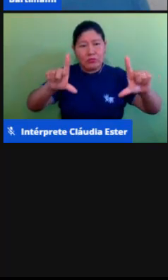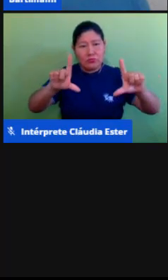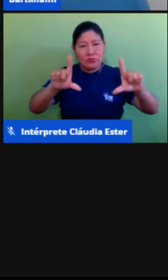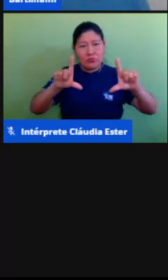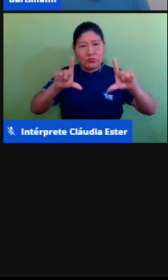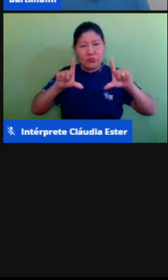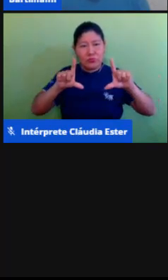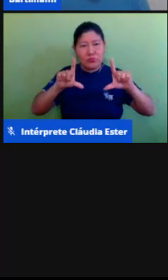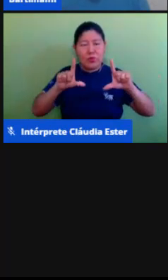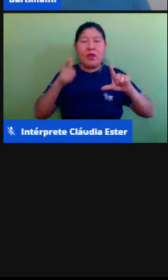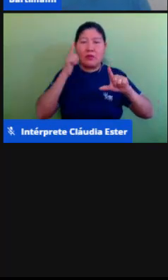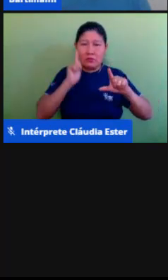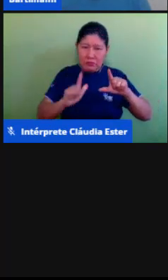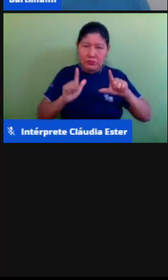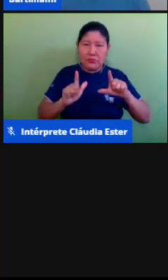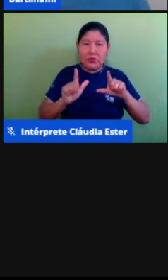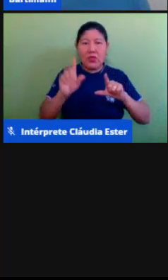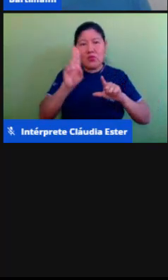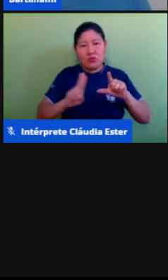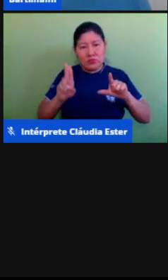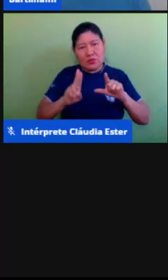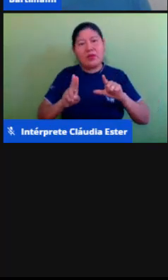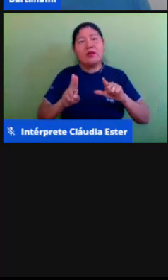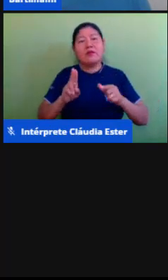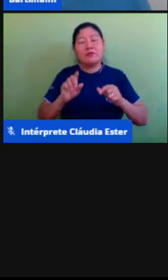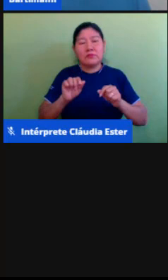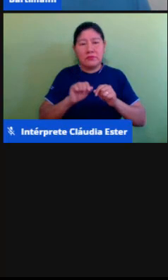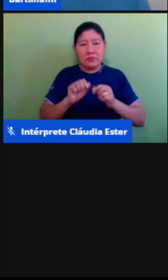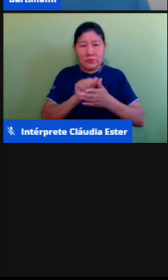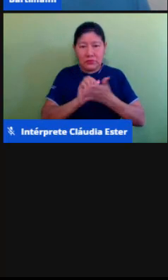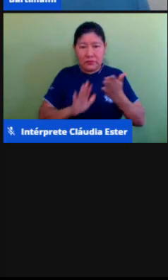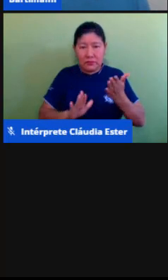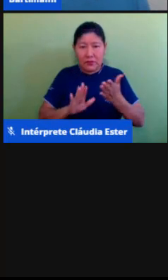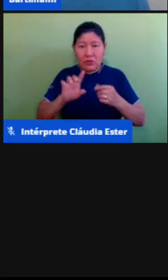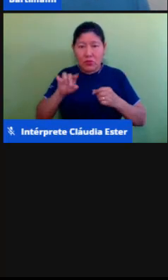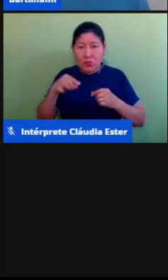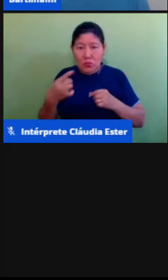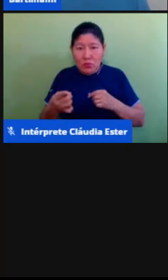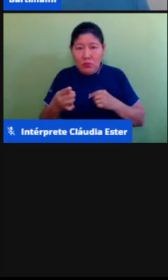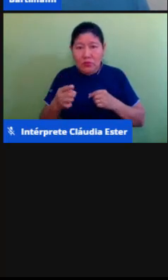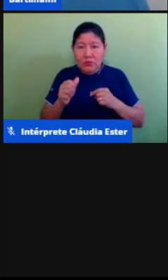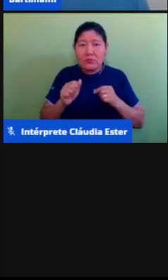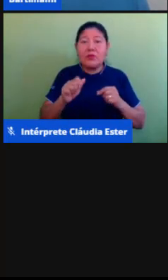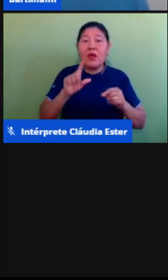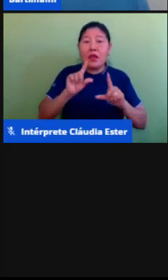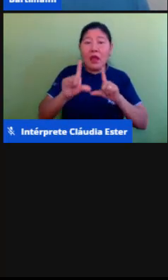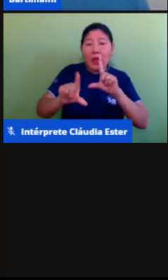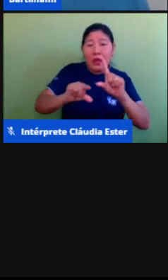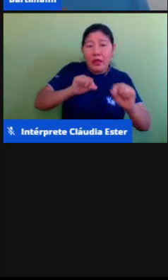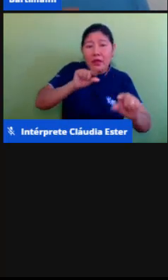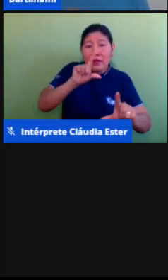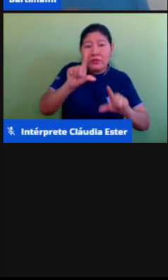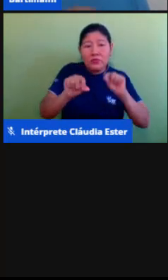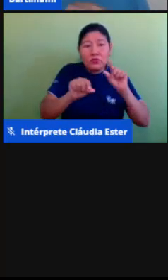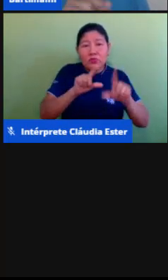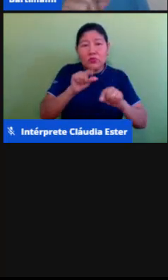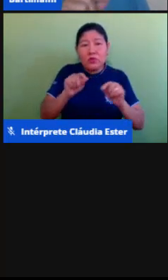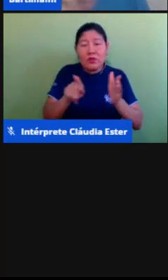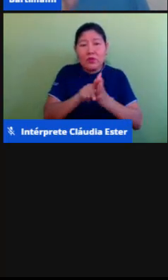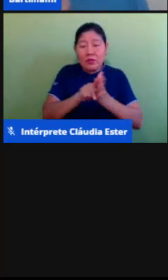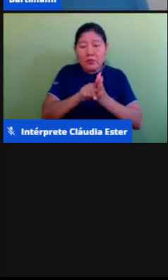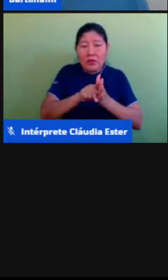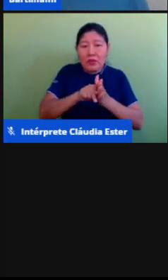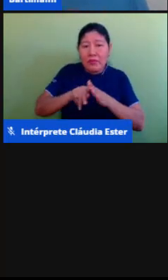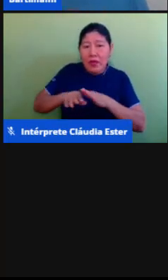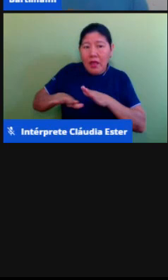para onde você quer trabalhar. O próximo é a seleção diária. Essa seleção diária faz o quê? Você